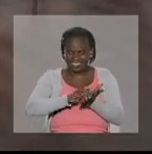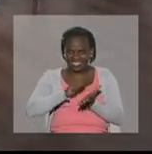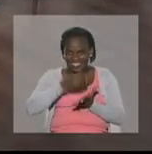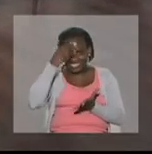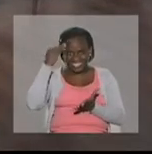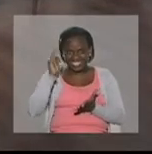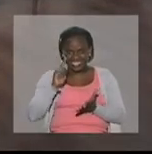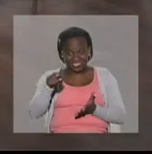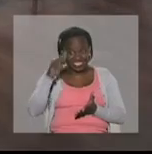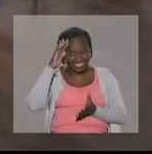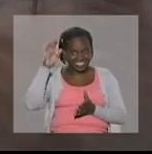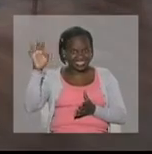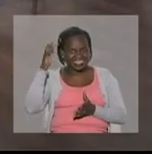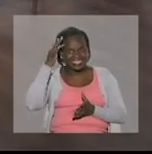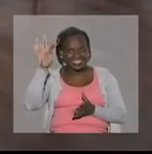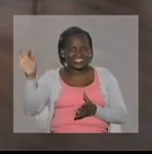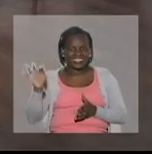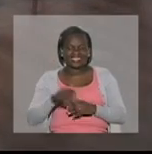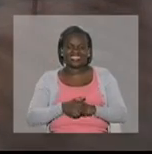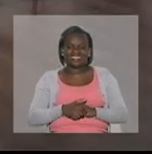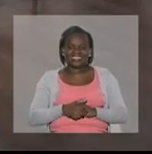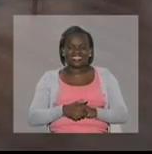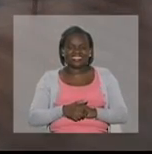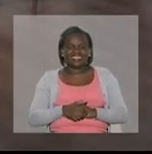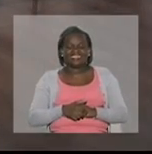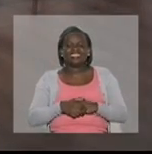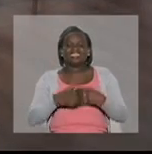distante. esse negócio para não esquecer. Filósofo.